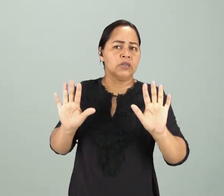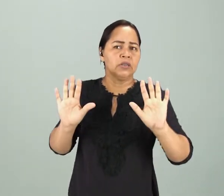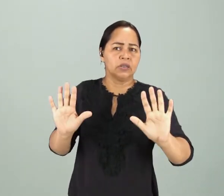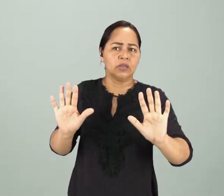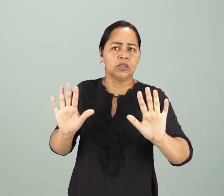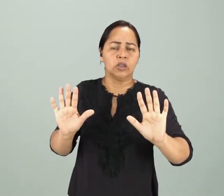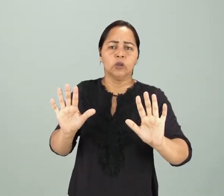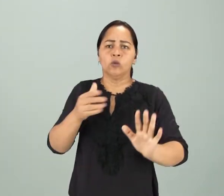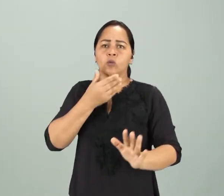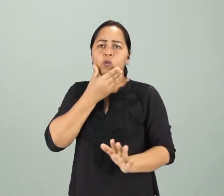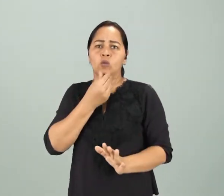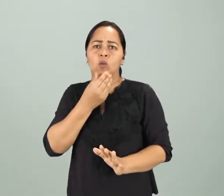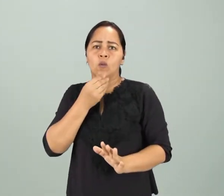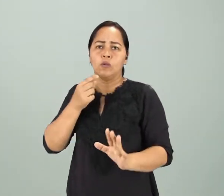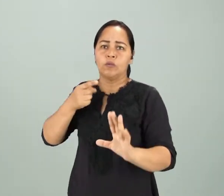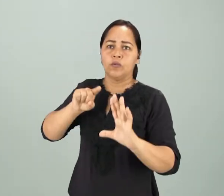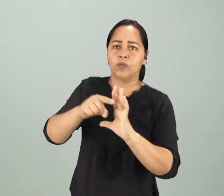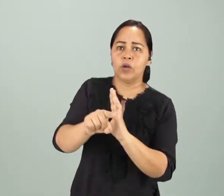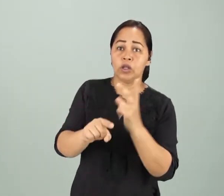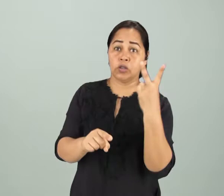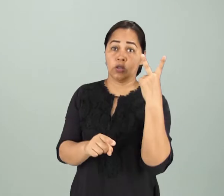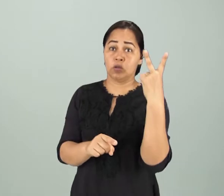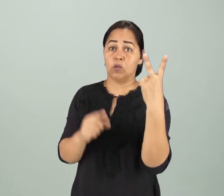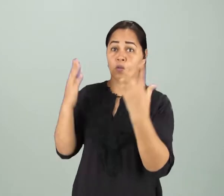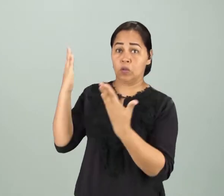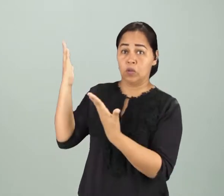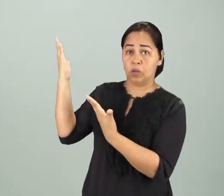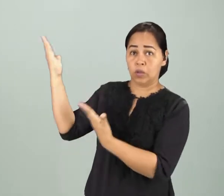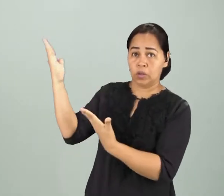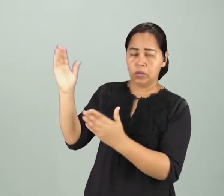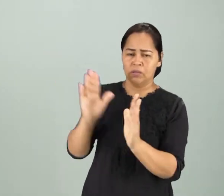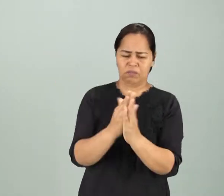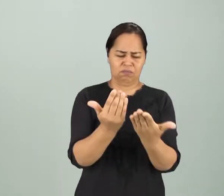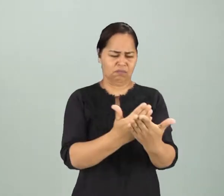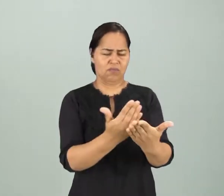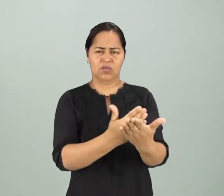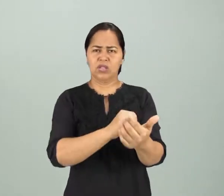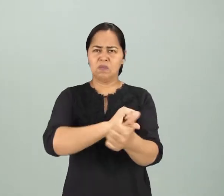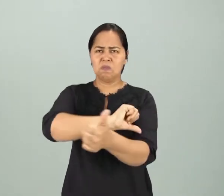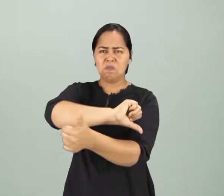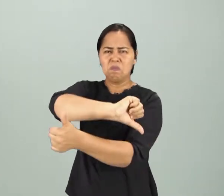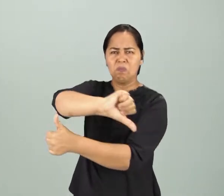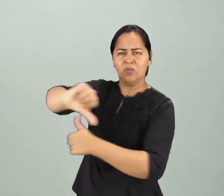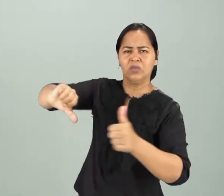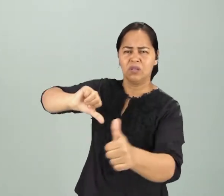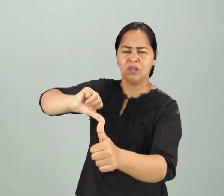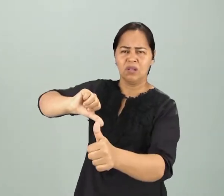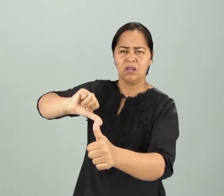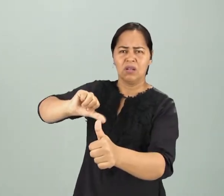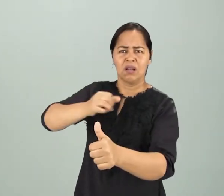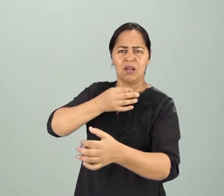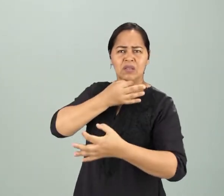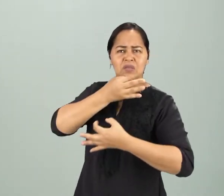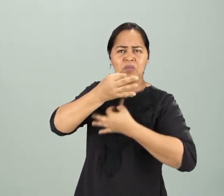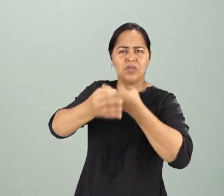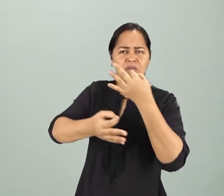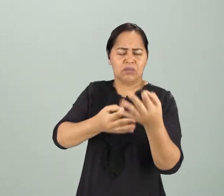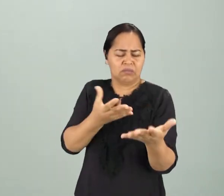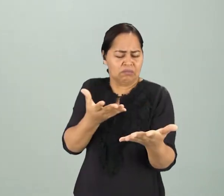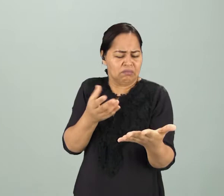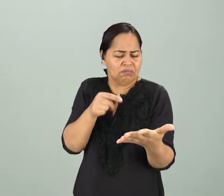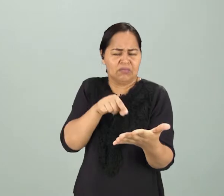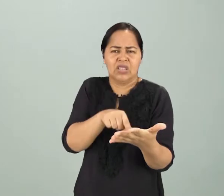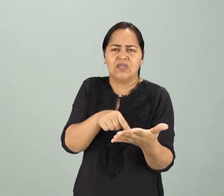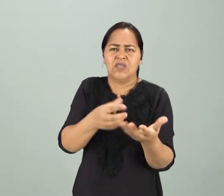do Homem Infinito e Residência na Terra, ele já muda completamente sobre aquilo que escrevia. Né? Fala